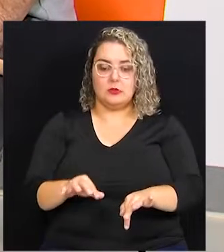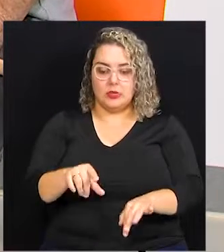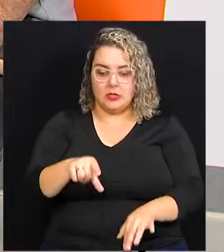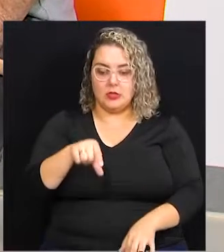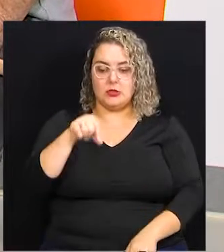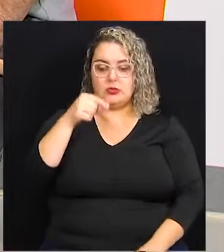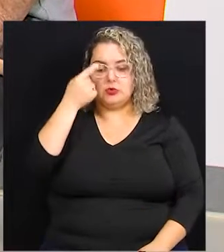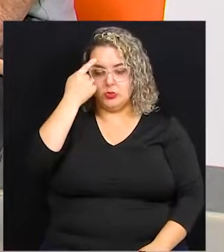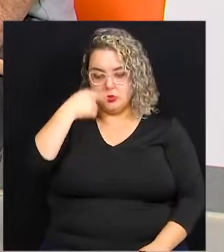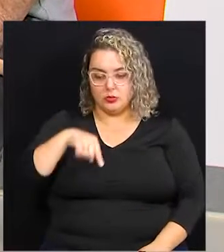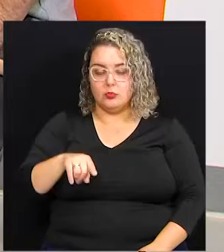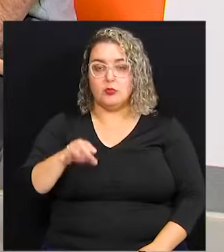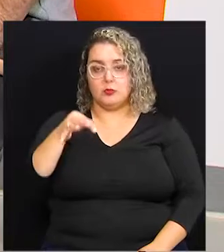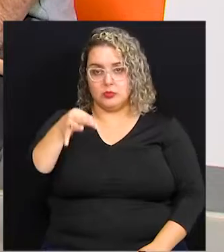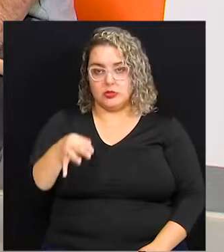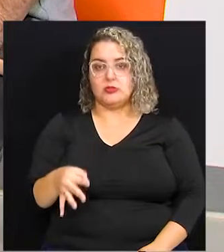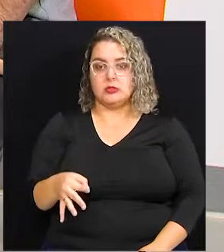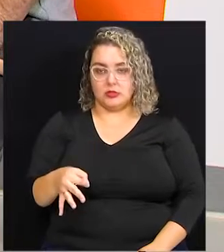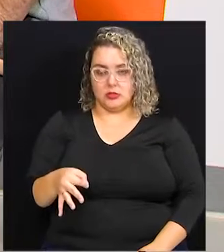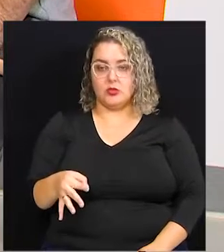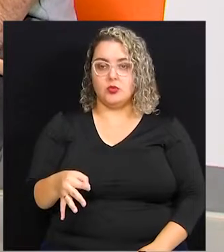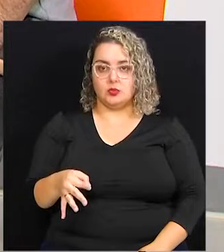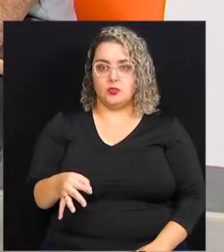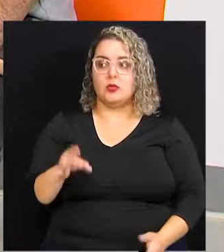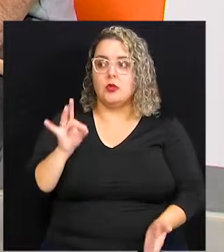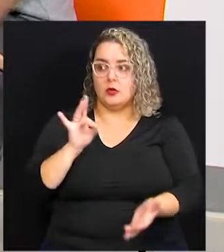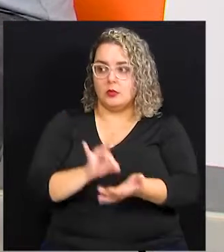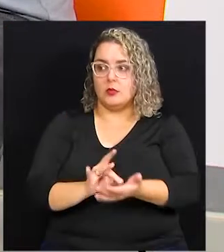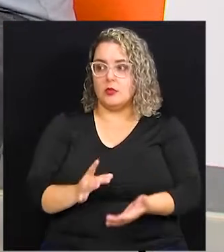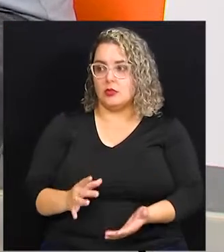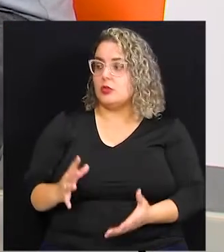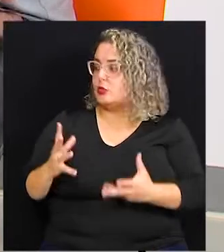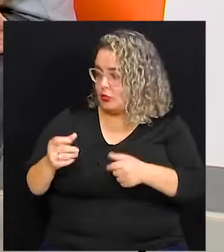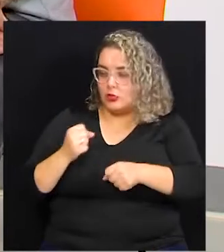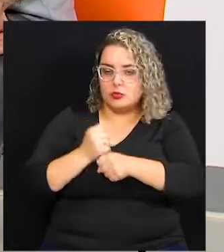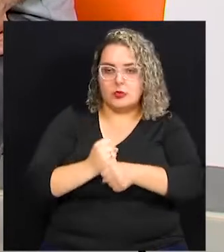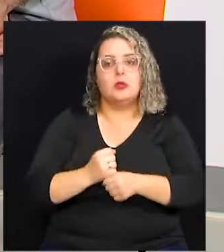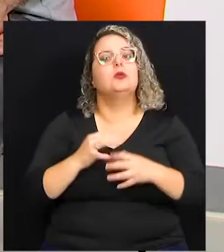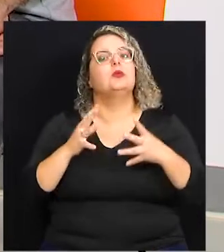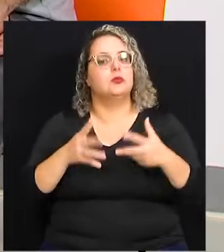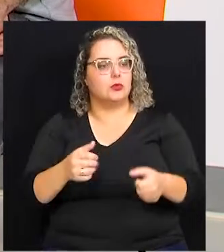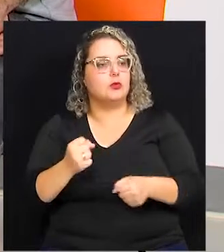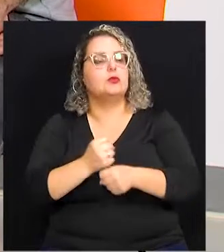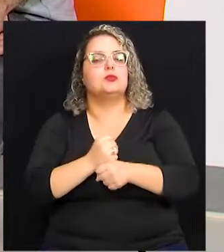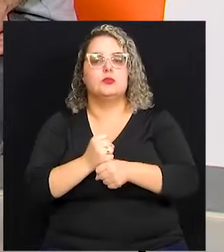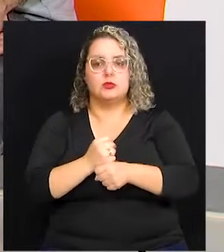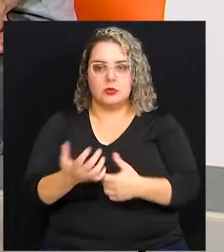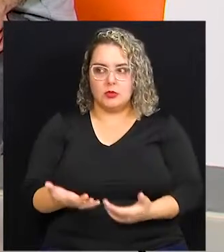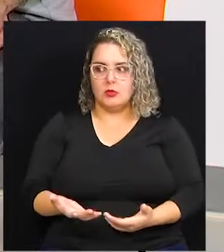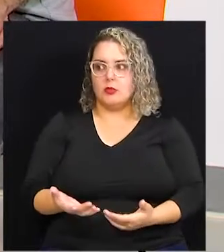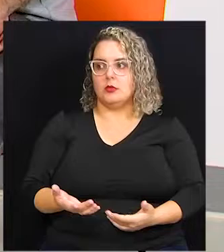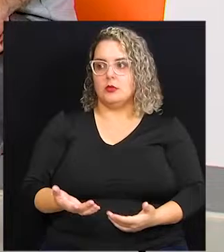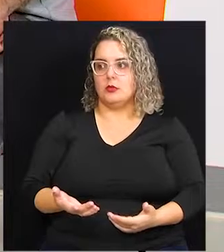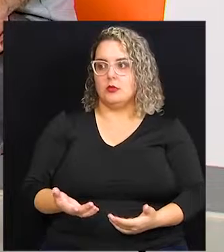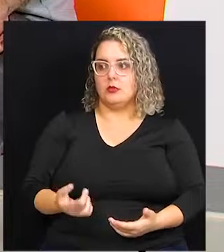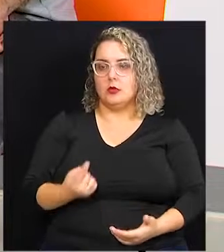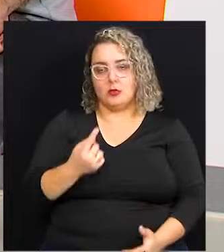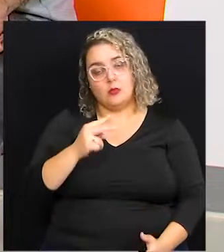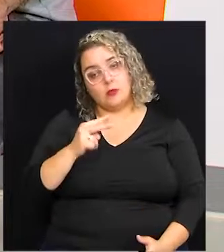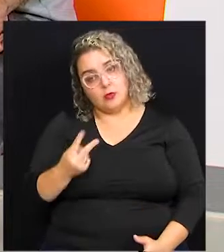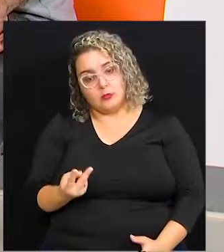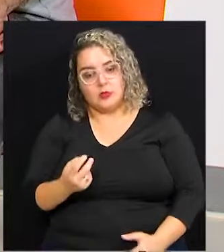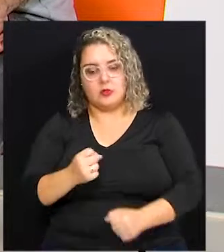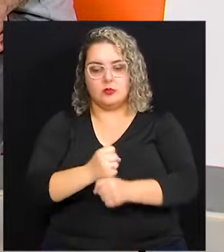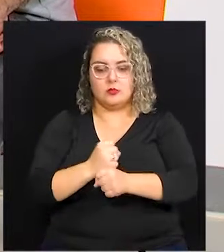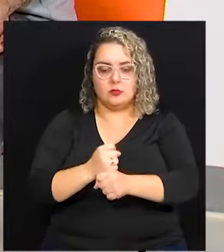gente escolher o perfil correto daquele que realmente quer ser um cientista. Todos os anos, né? Então, é uma vez